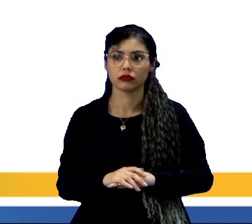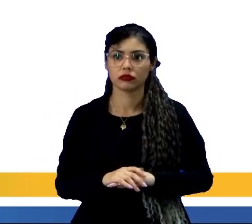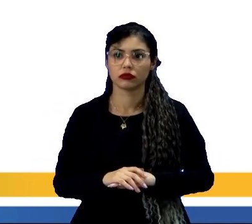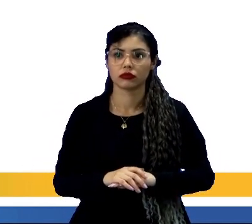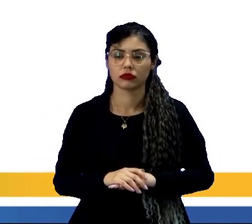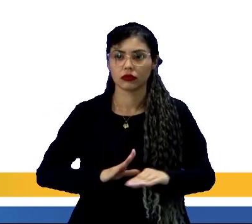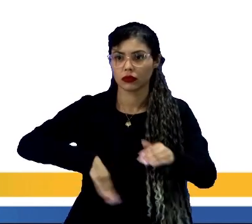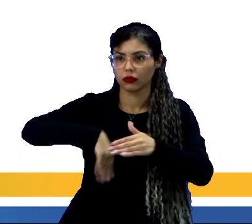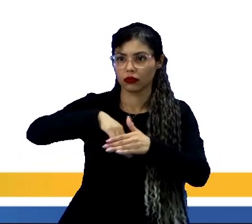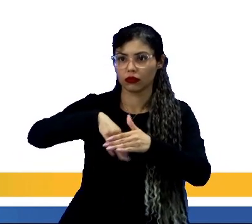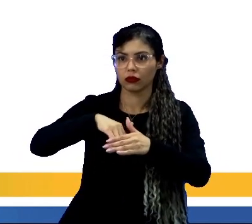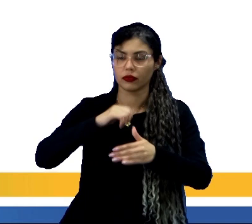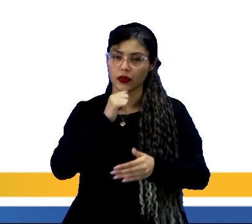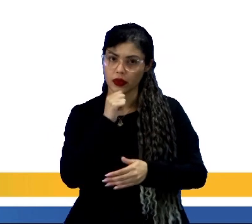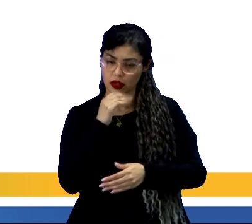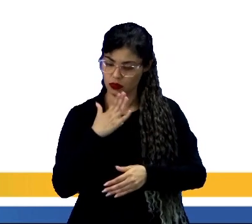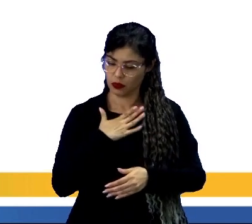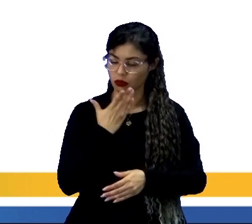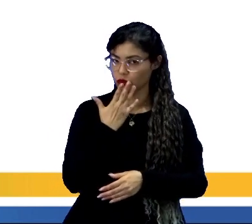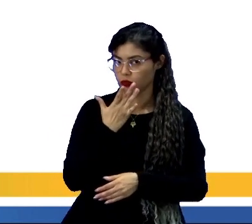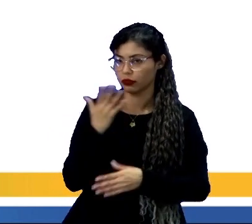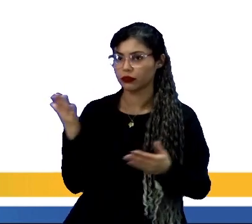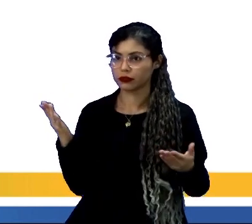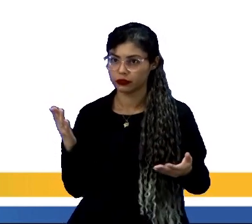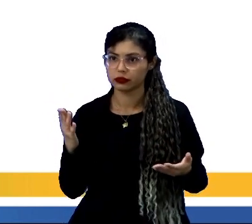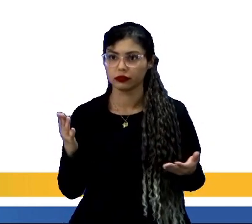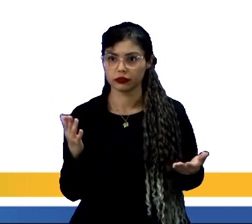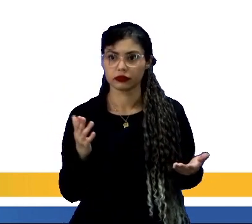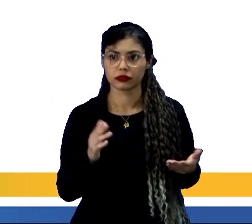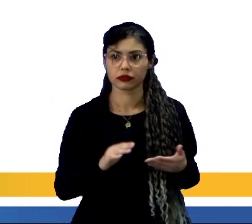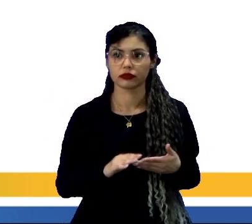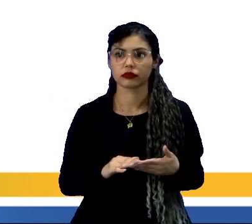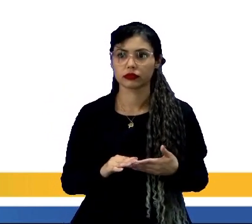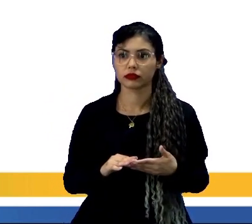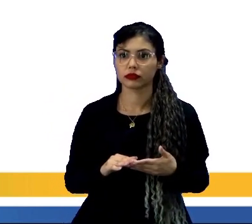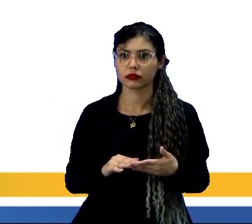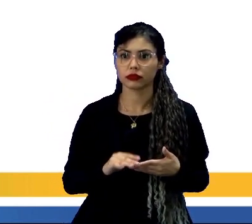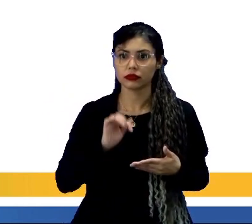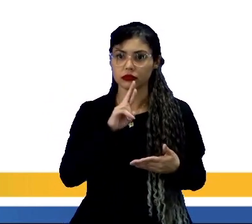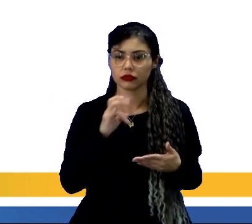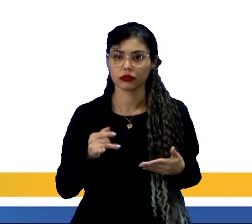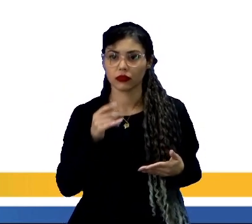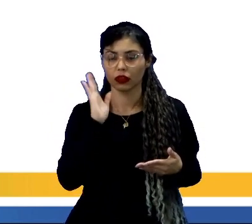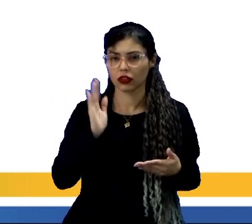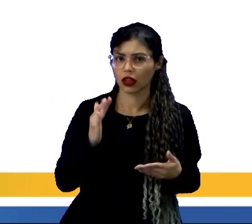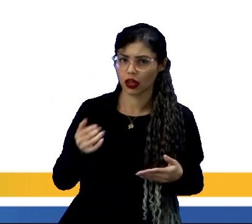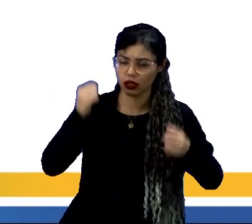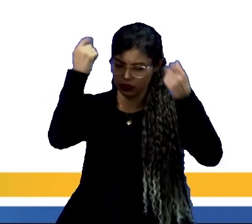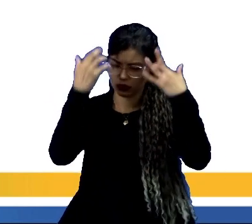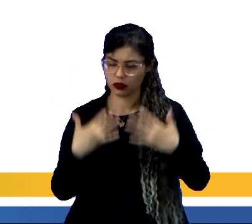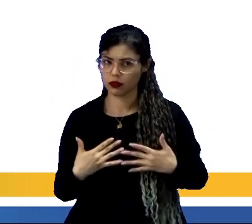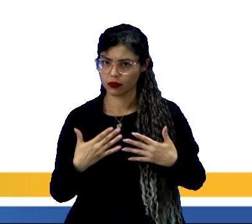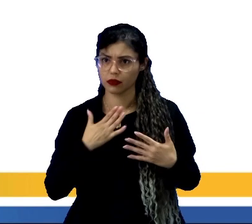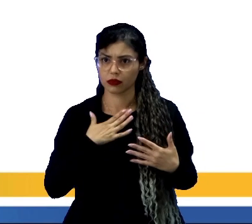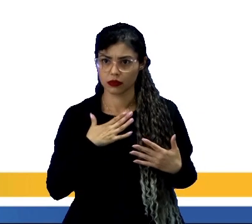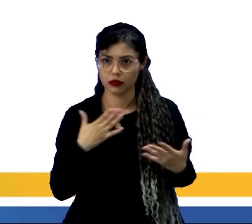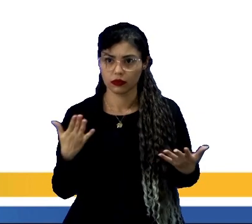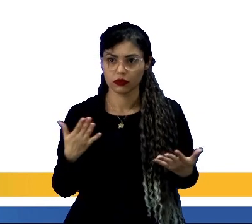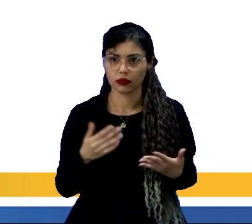campeonatos do meu time. Rex, Já tomou banho hoje?